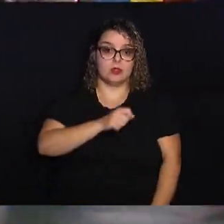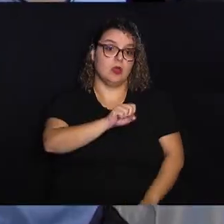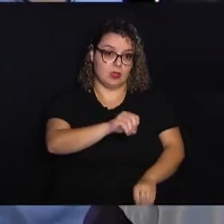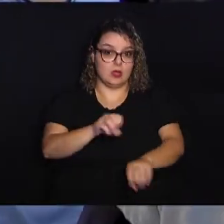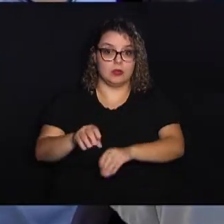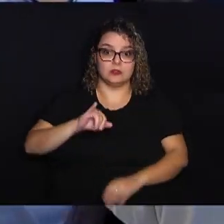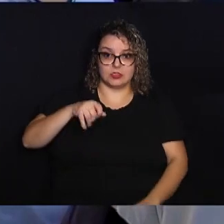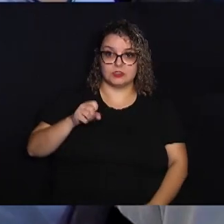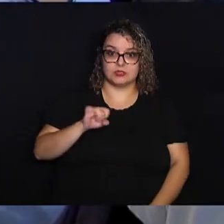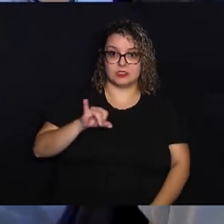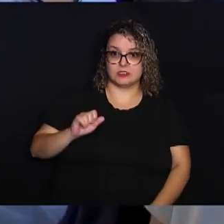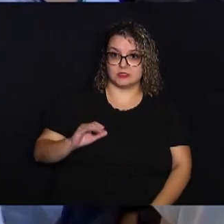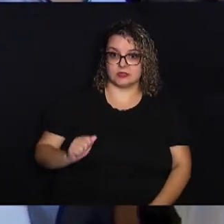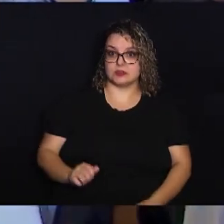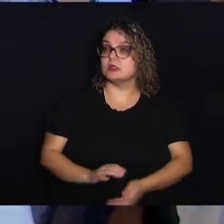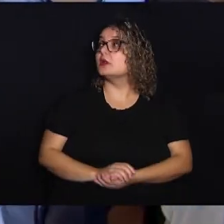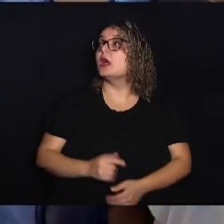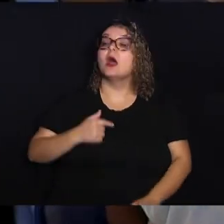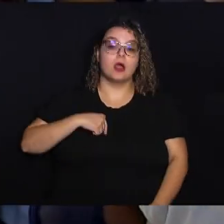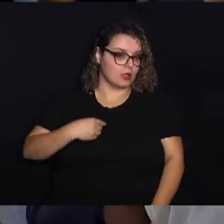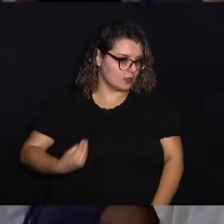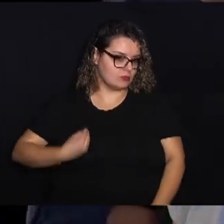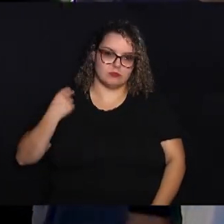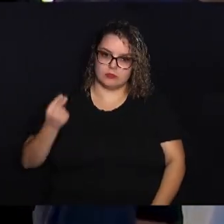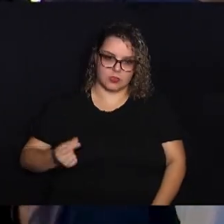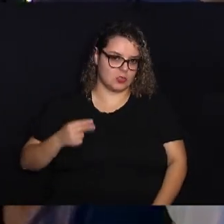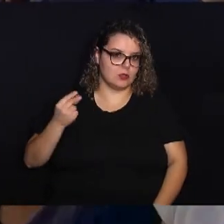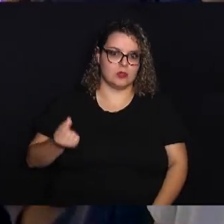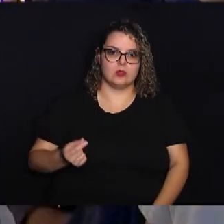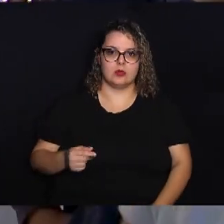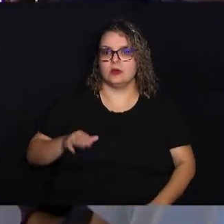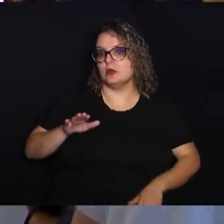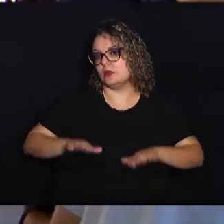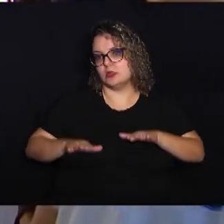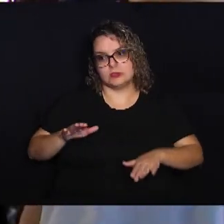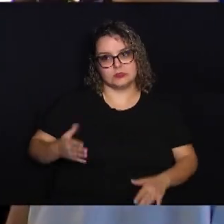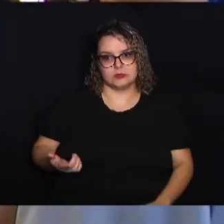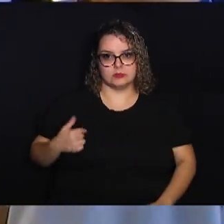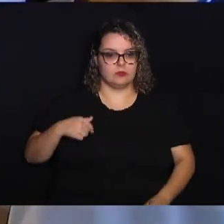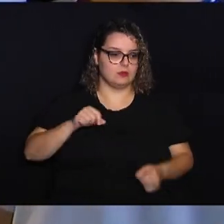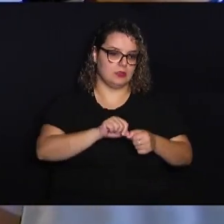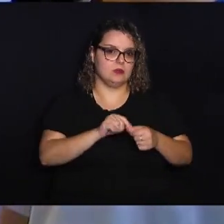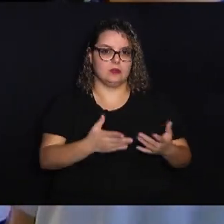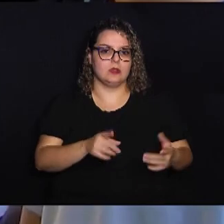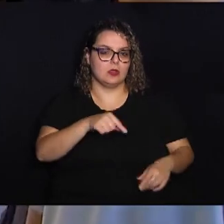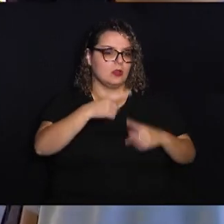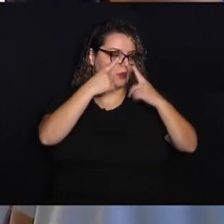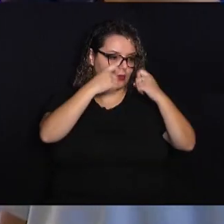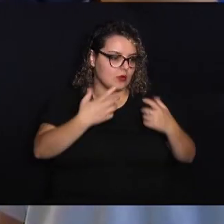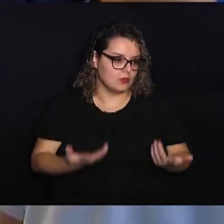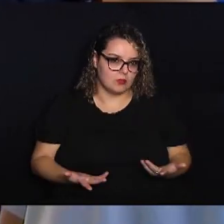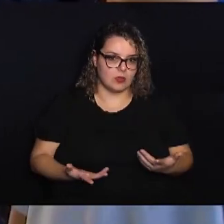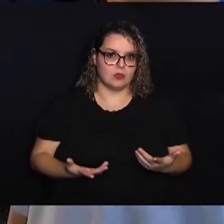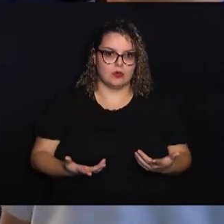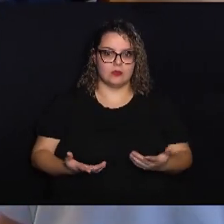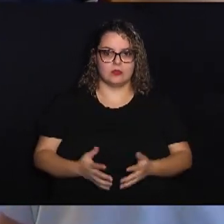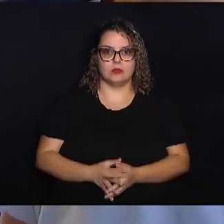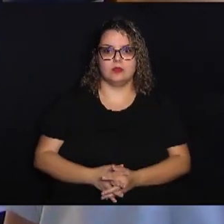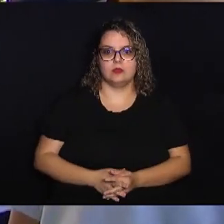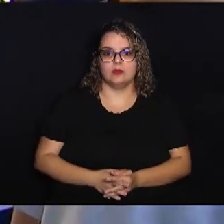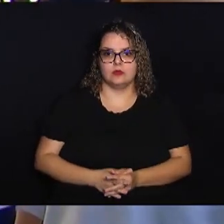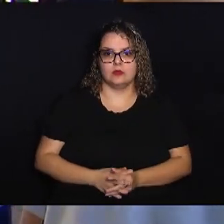casa acompanhando, né, o nosso jornal já sabe, pode vir para cá, pode acessar o site, fazer bem sem olhar a